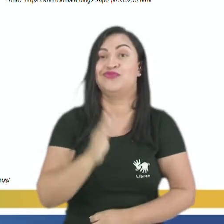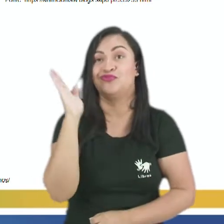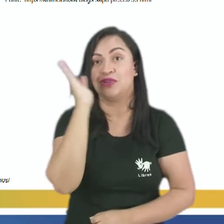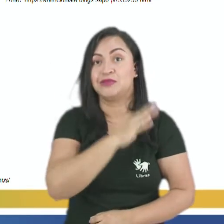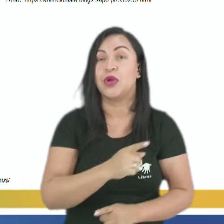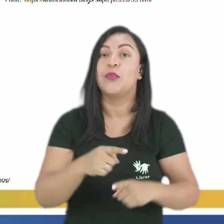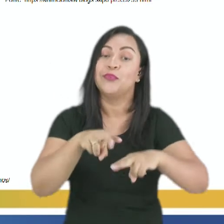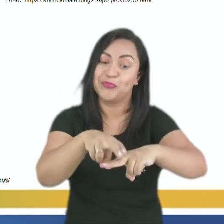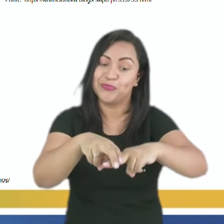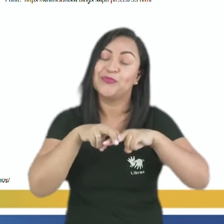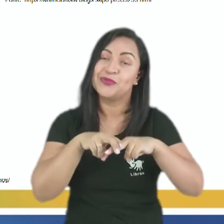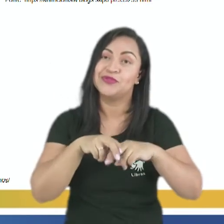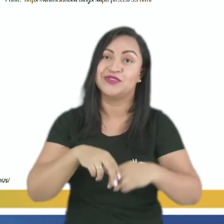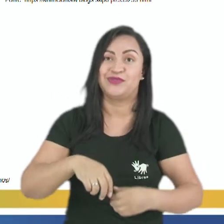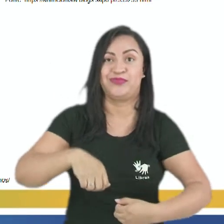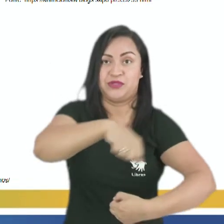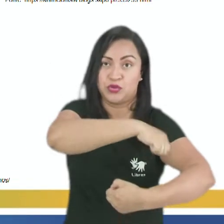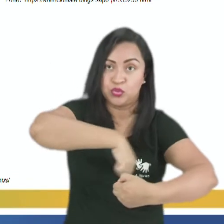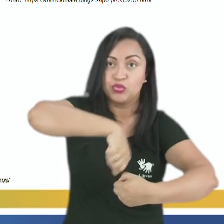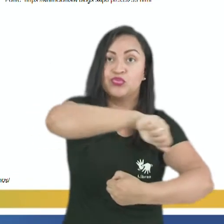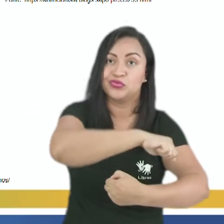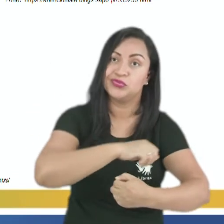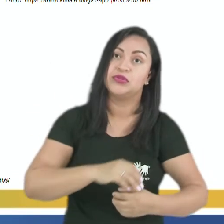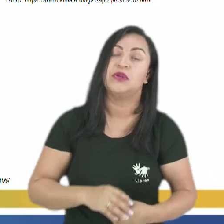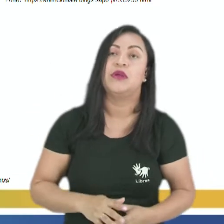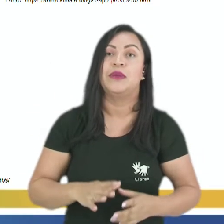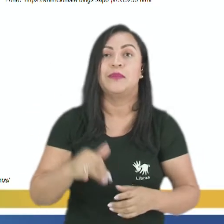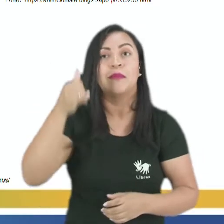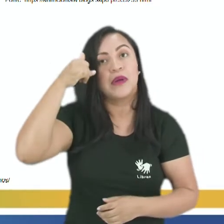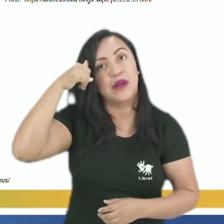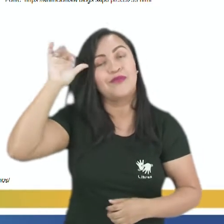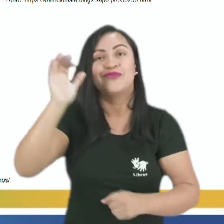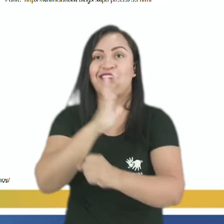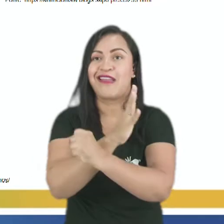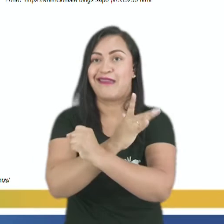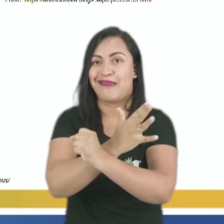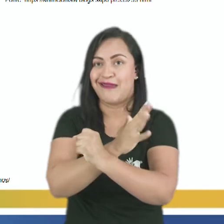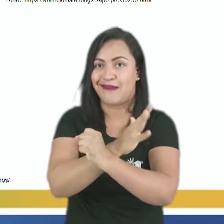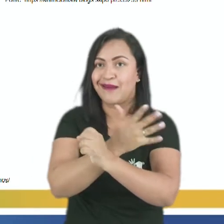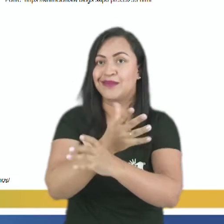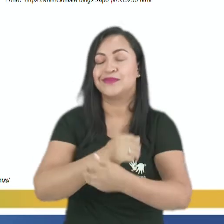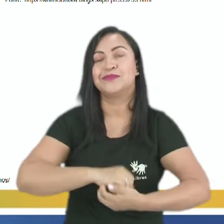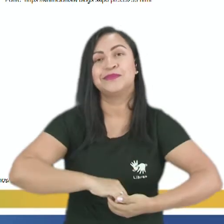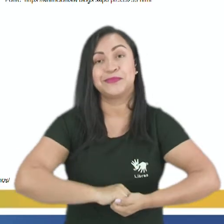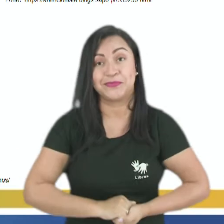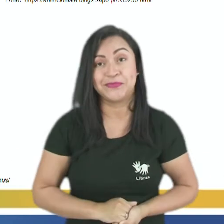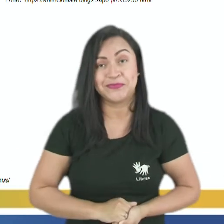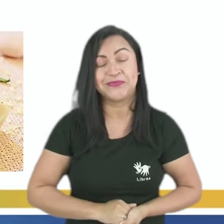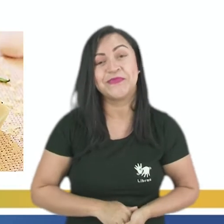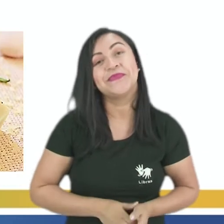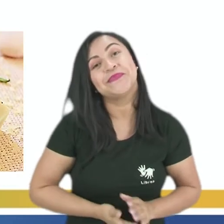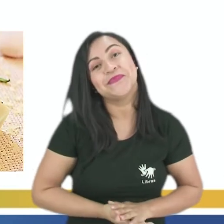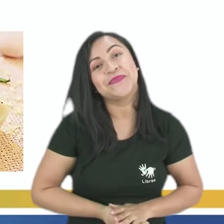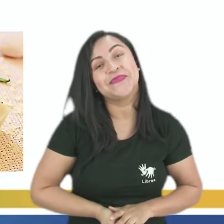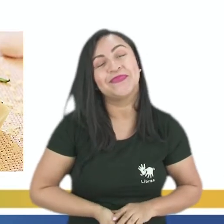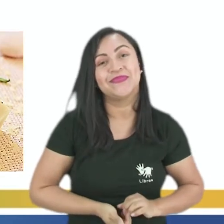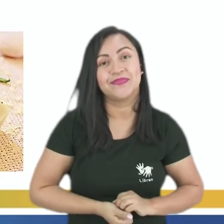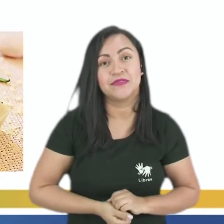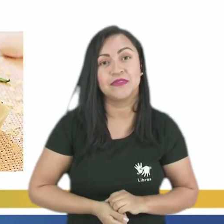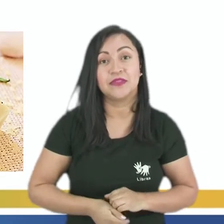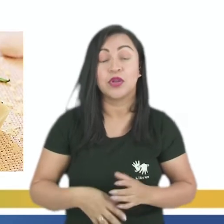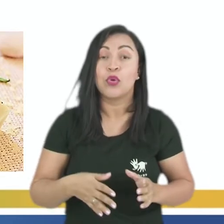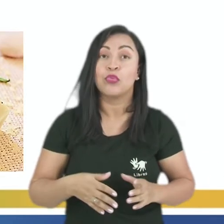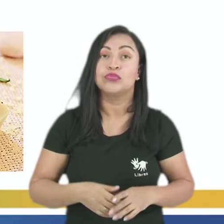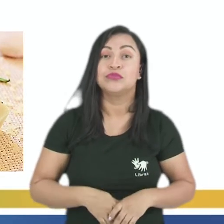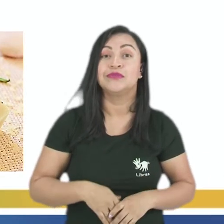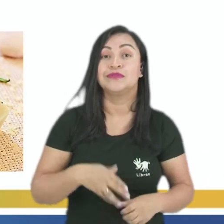a macaxeira para neutralizar mais essa ação desses ácidos, tá? Com relação